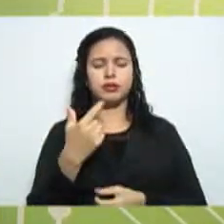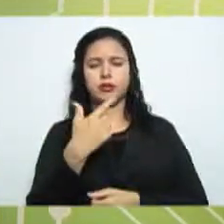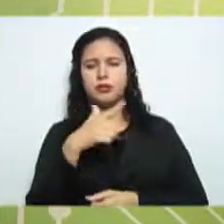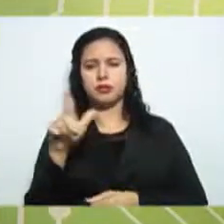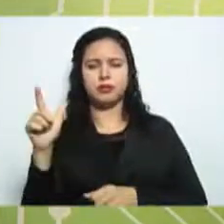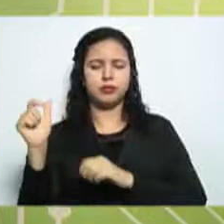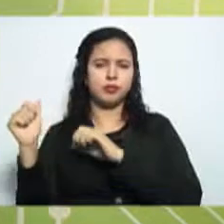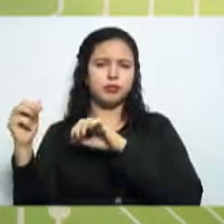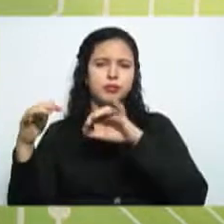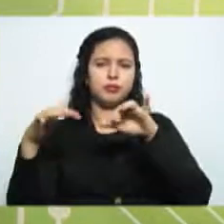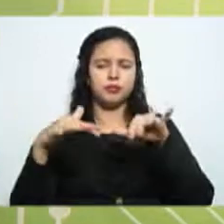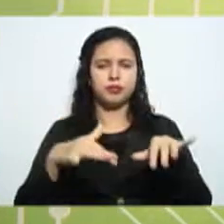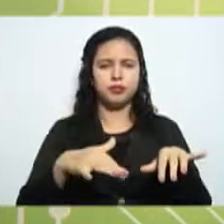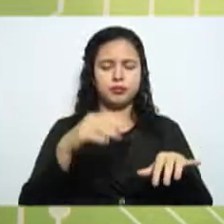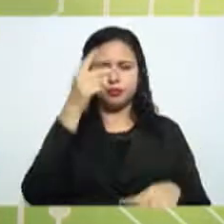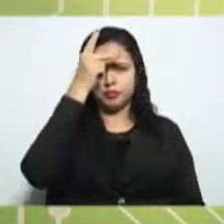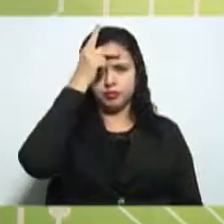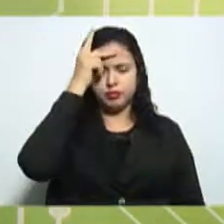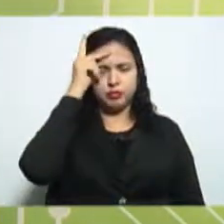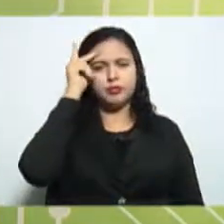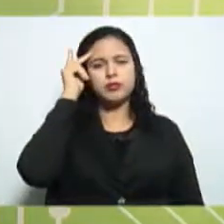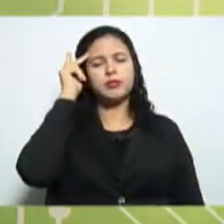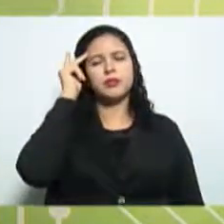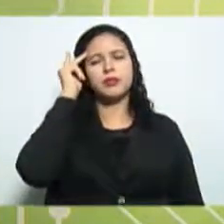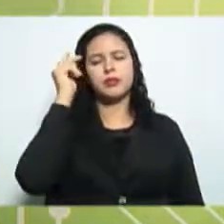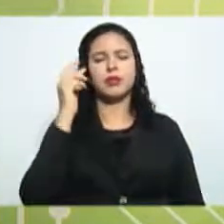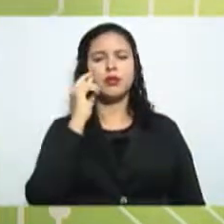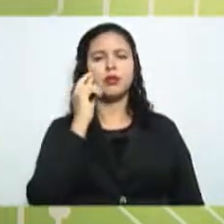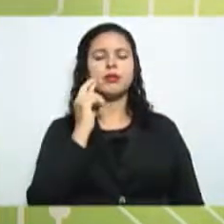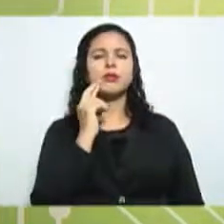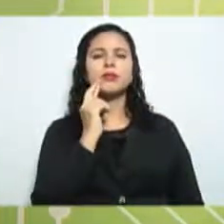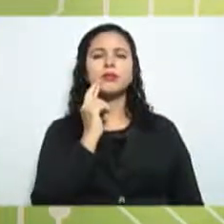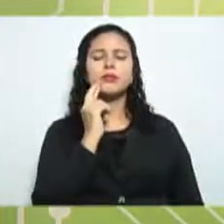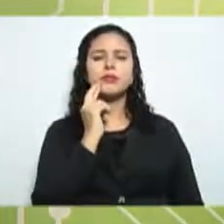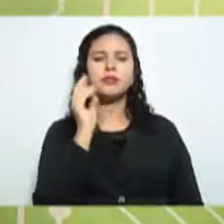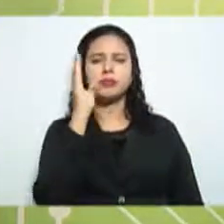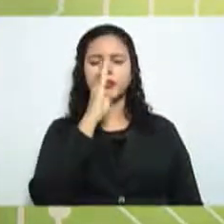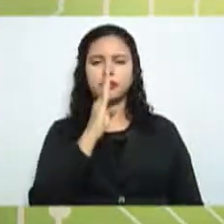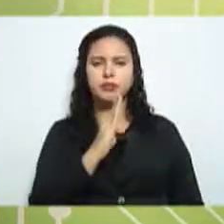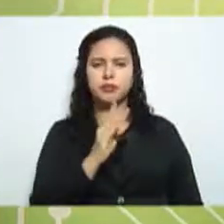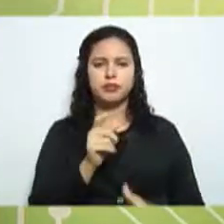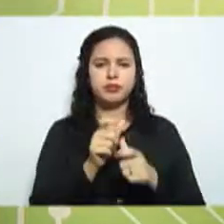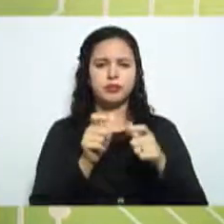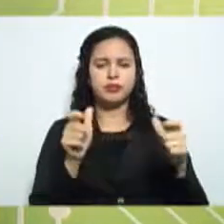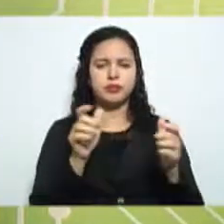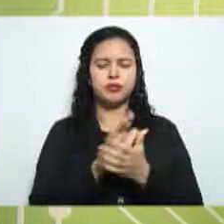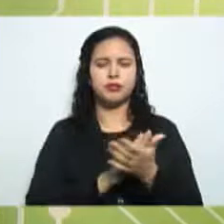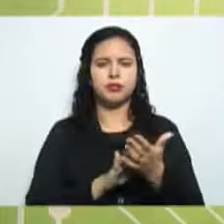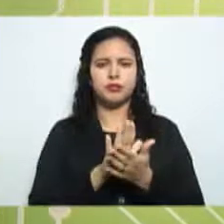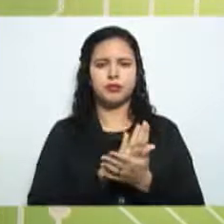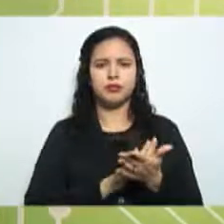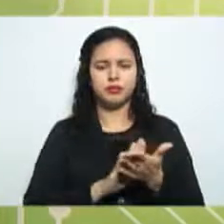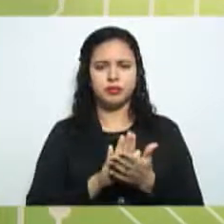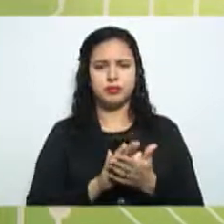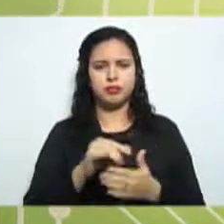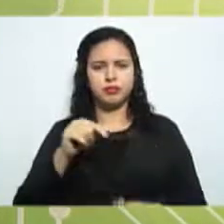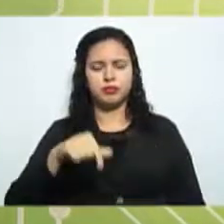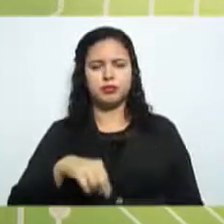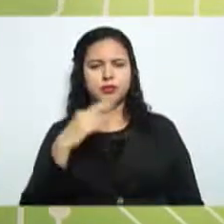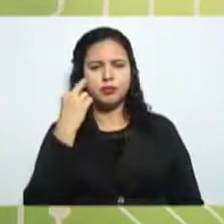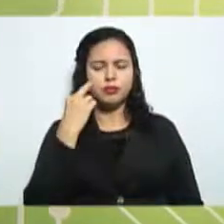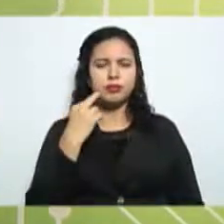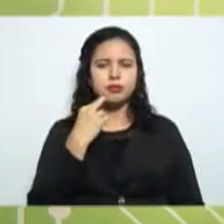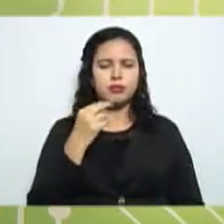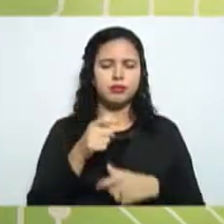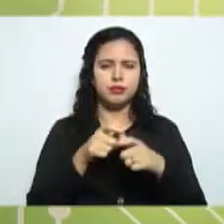onda migratória de pessoas que estão vindo para Rondônia no momento em que o Brasil não está crescendo economicamente, enquanto Rondônia está